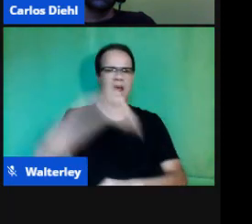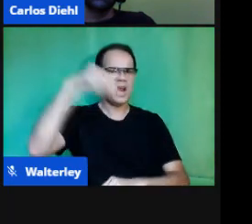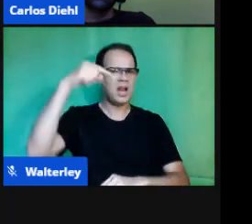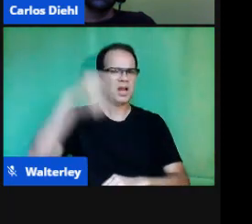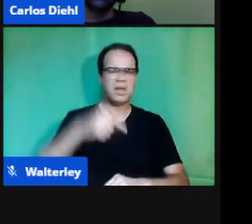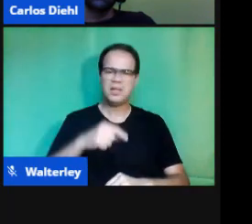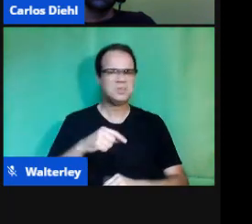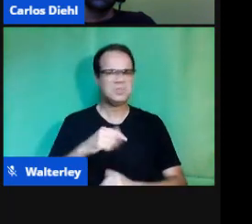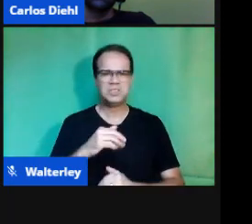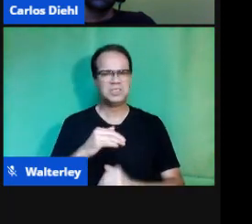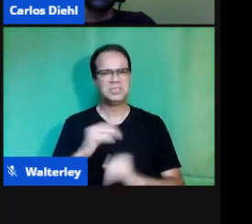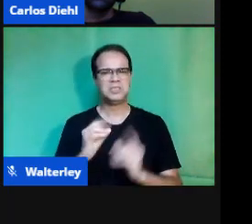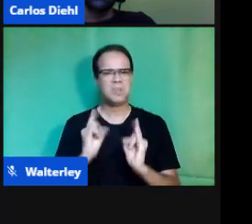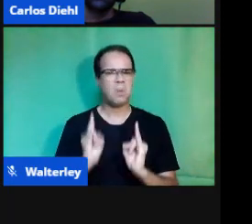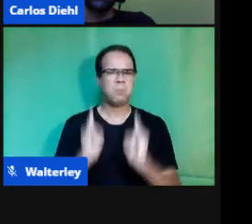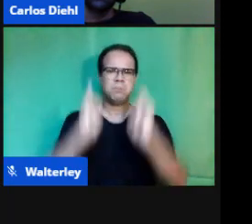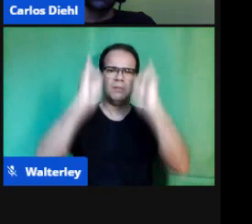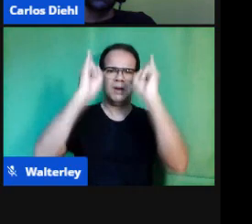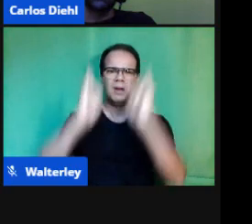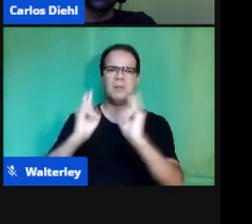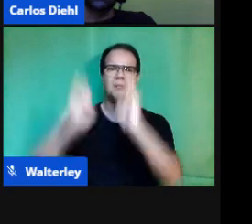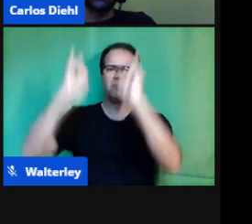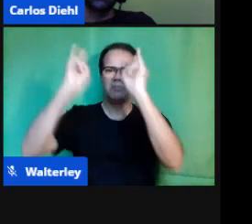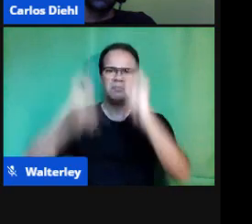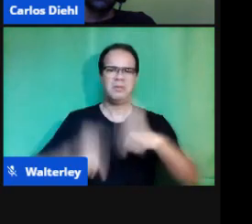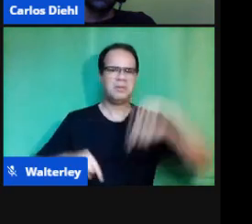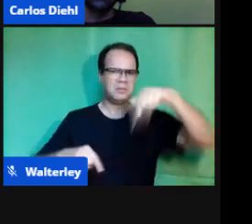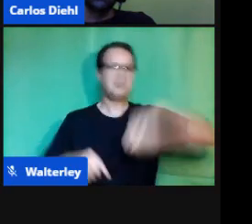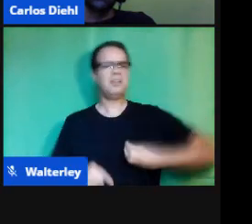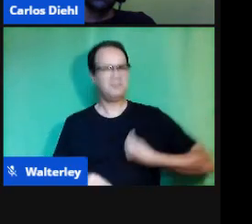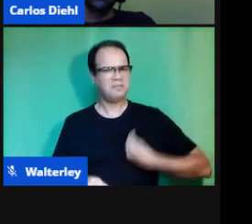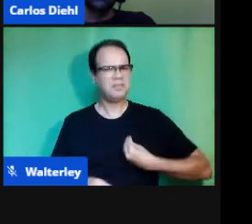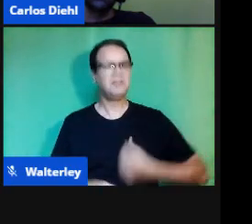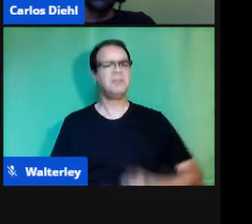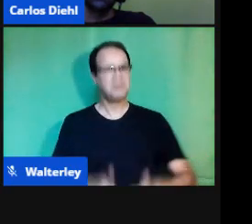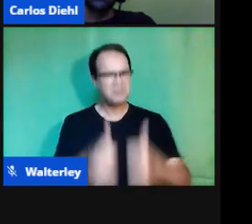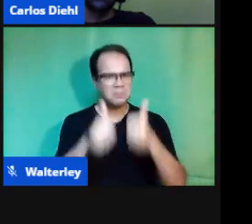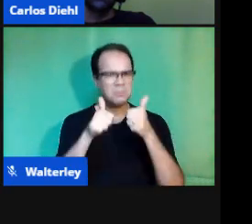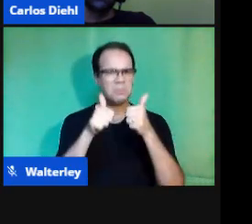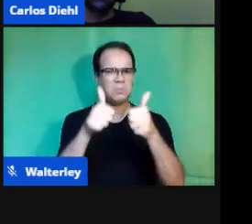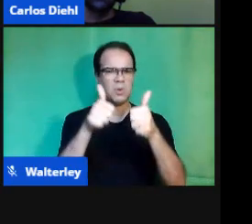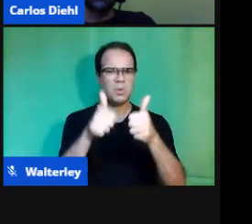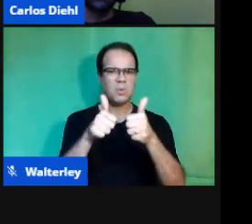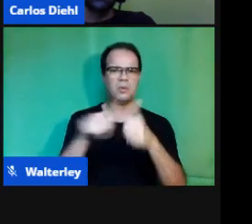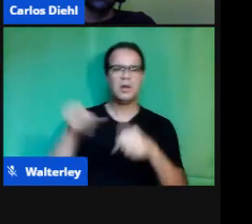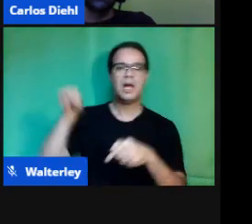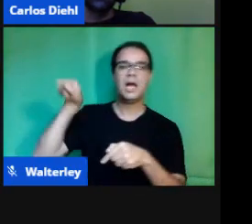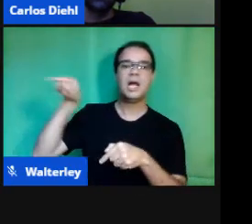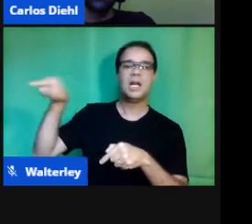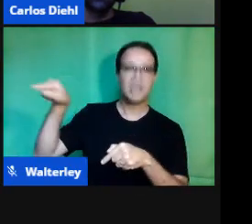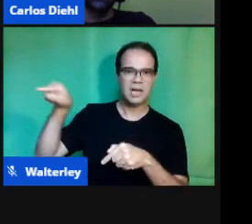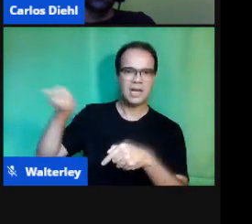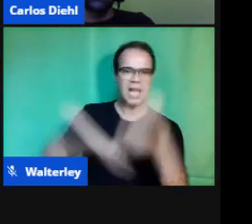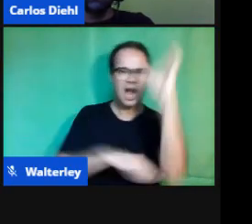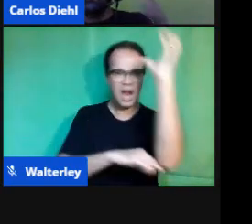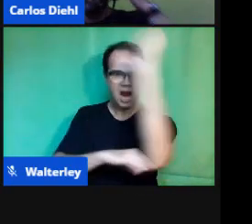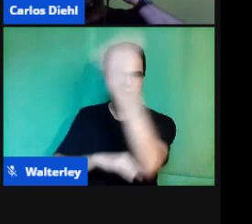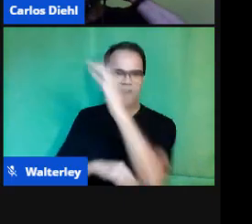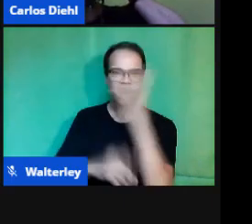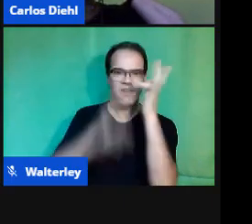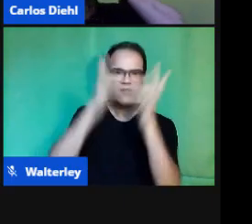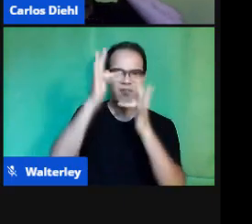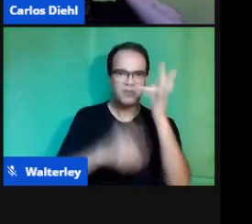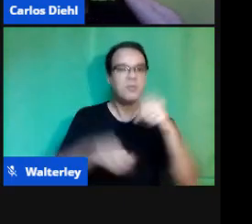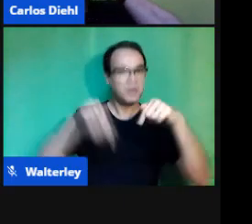moderna, desenvolvida, com qualidade de vida e com respeito ao meio ambiente. Essa mobilização tem que mostrar para a FIFA